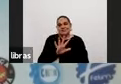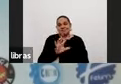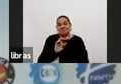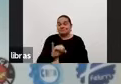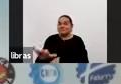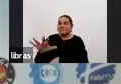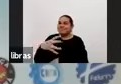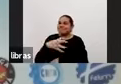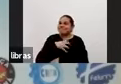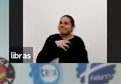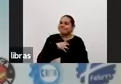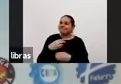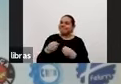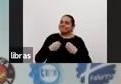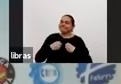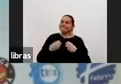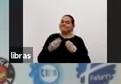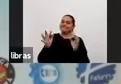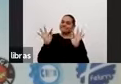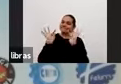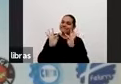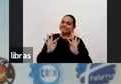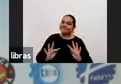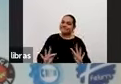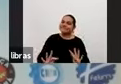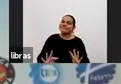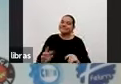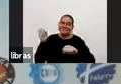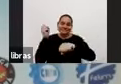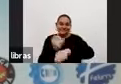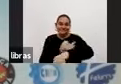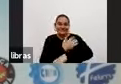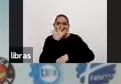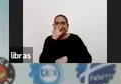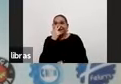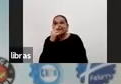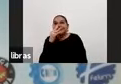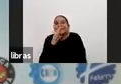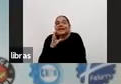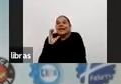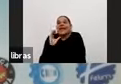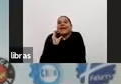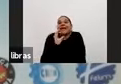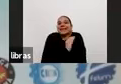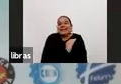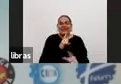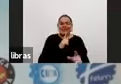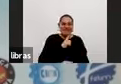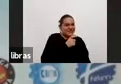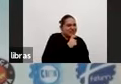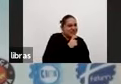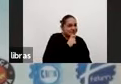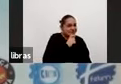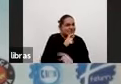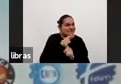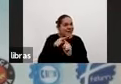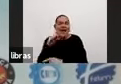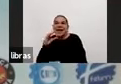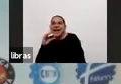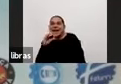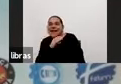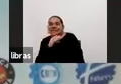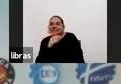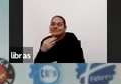a gente. Muito esquentou, gente, esquentou esse final de semana frio, porque solidariedade é assim mesmo,